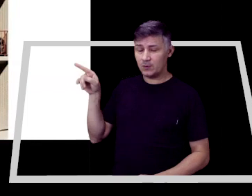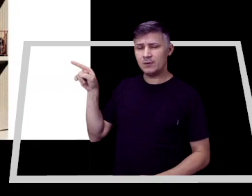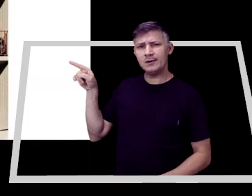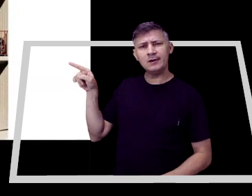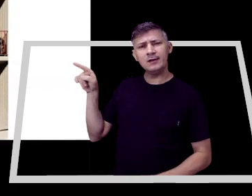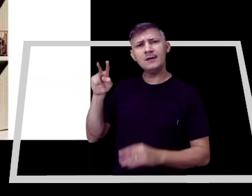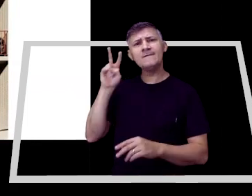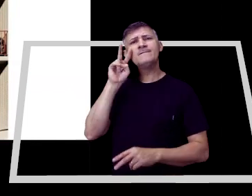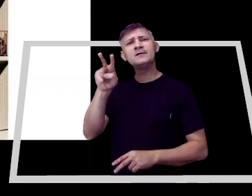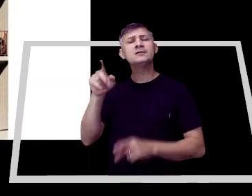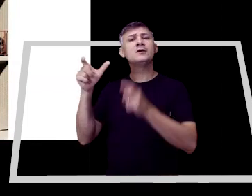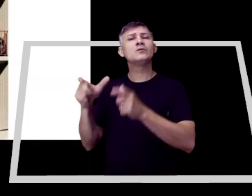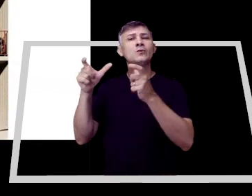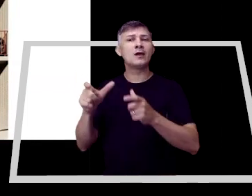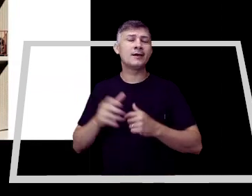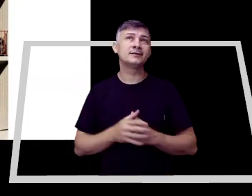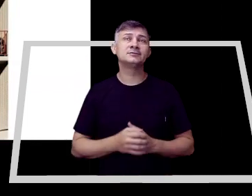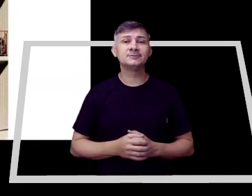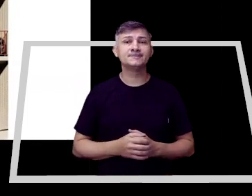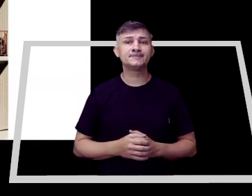vistas dos espaços